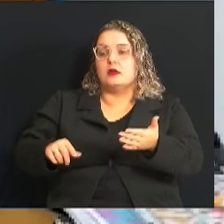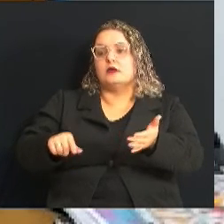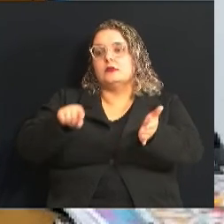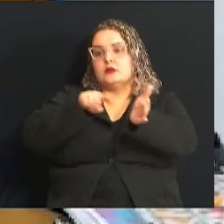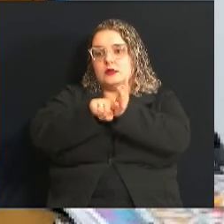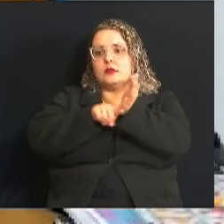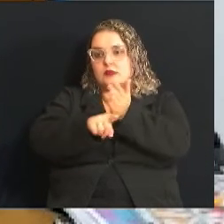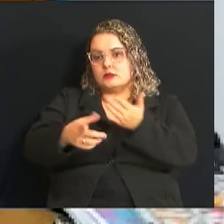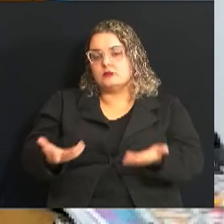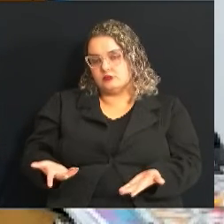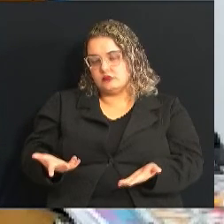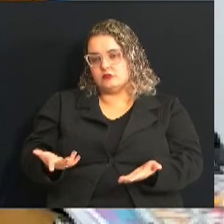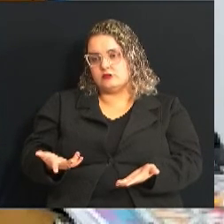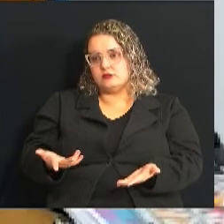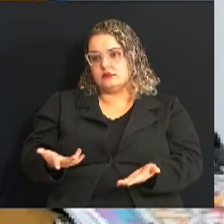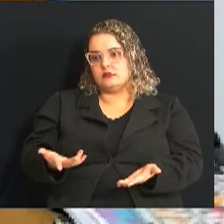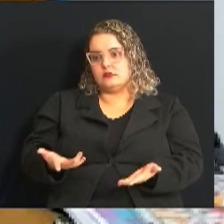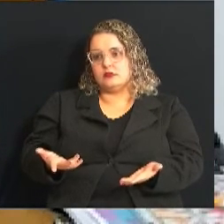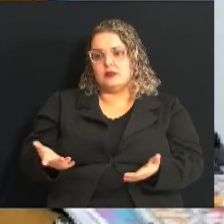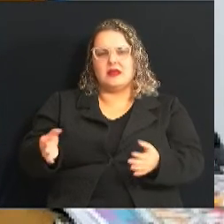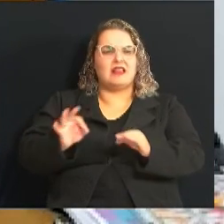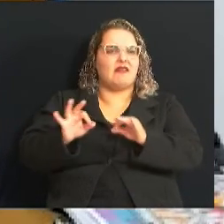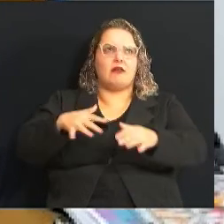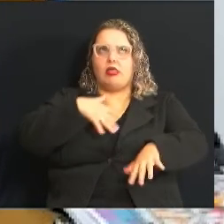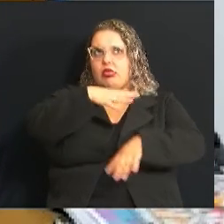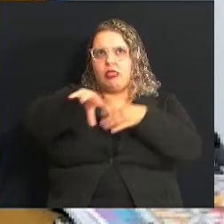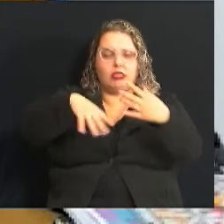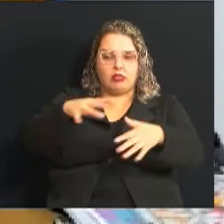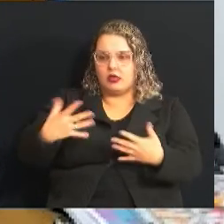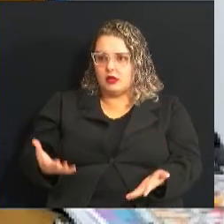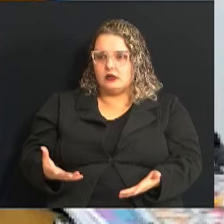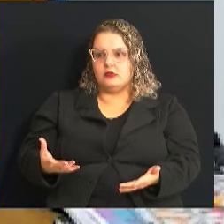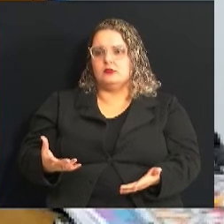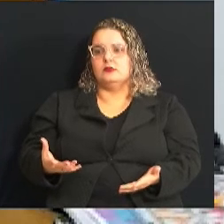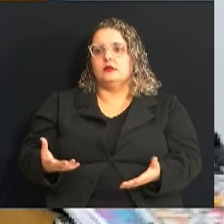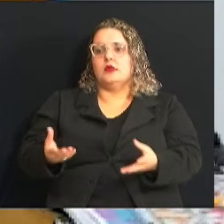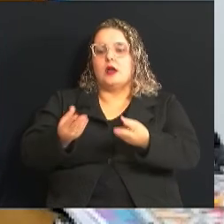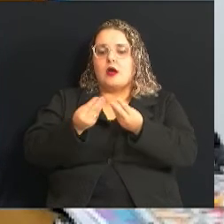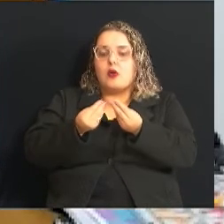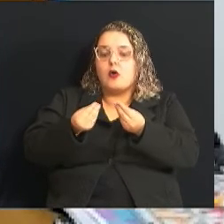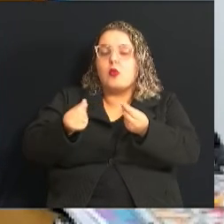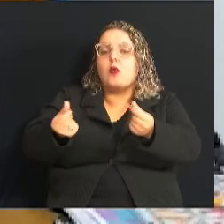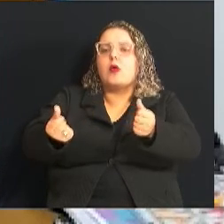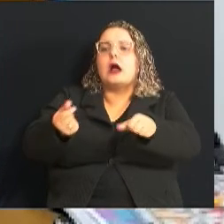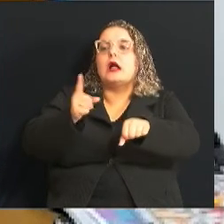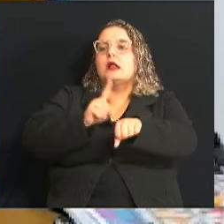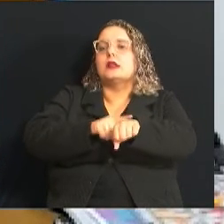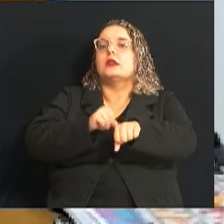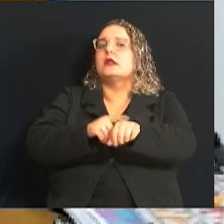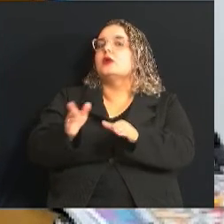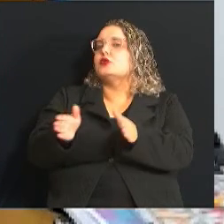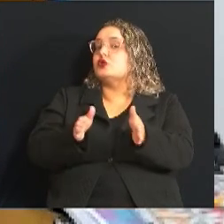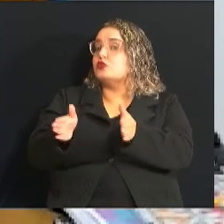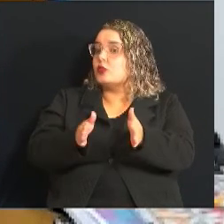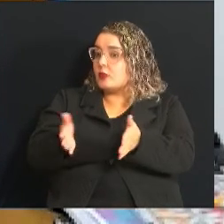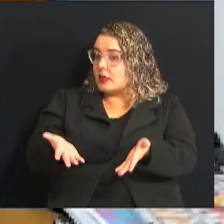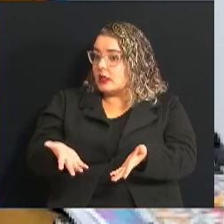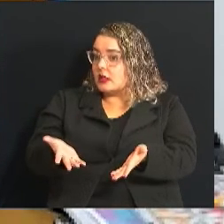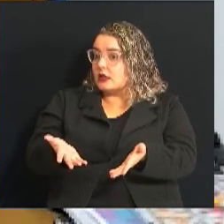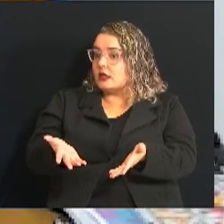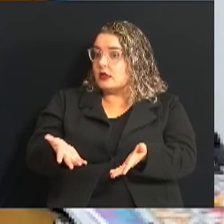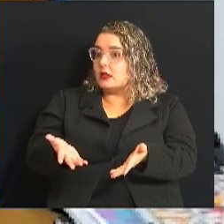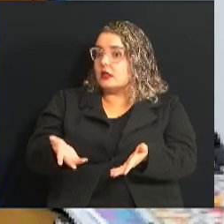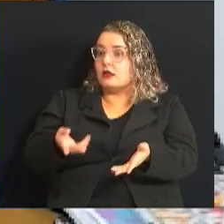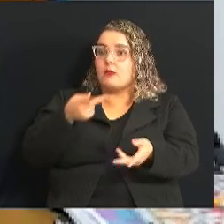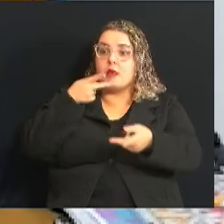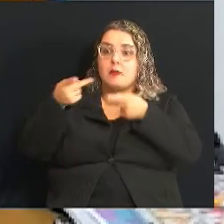com a criança. Então, nada atropelado, então a importância da qualidade de tempo neste momento, porque senão a criança começa a